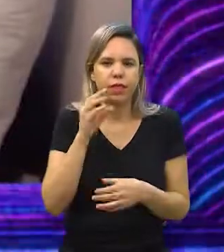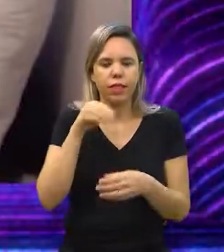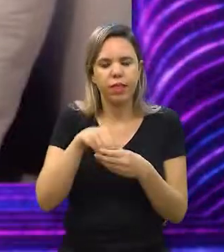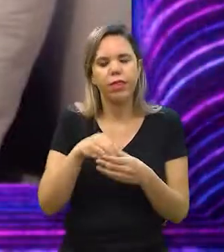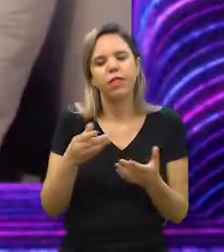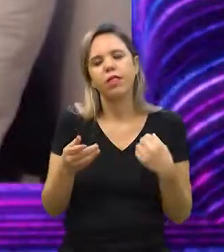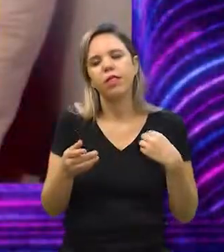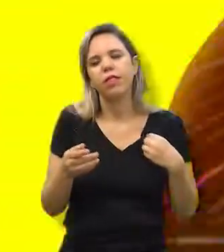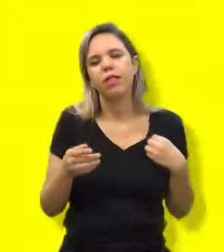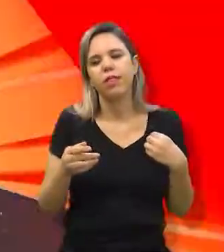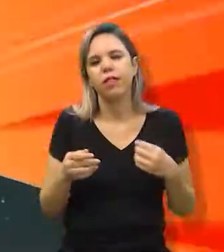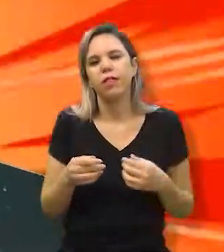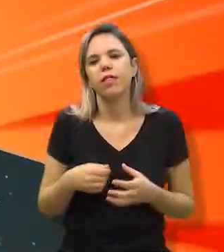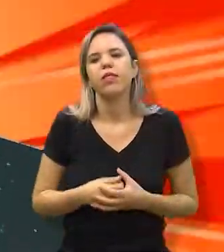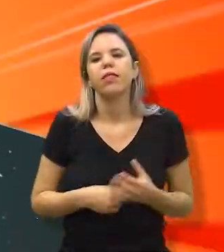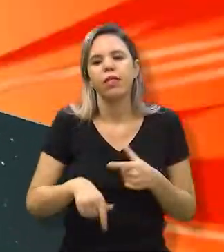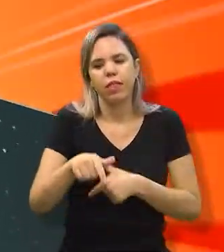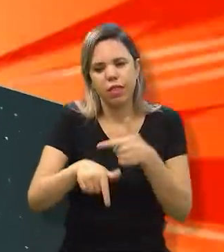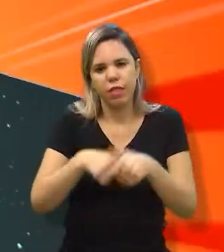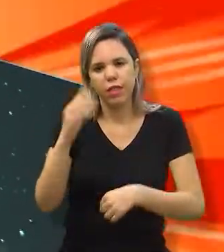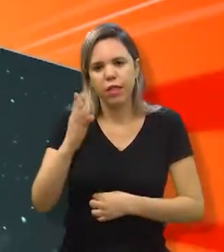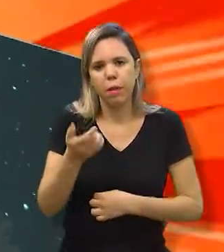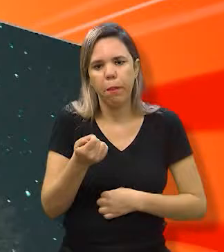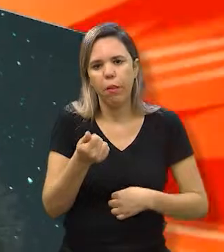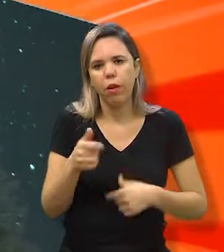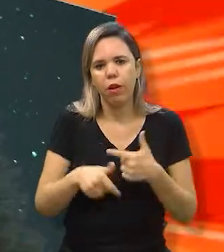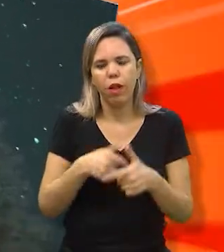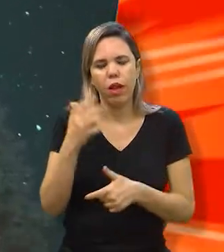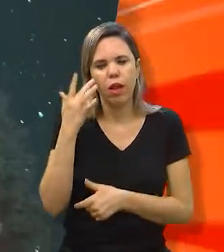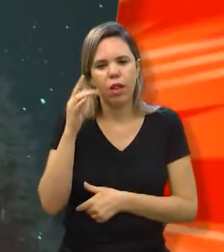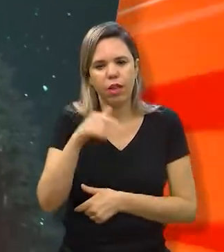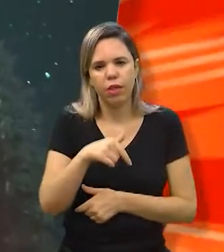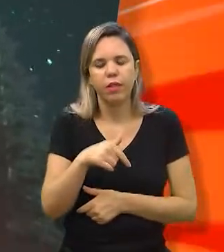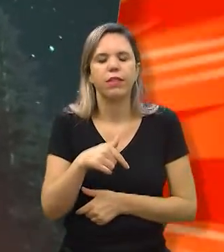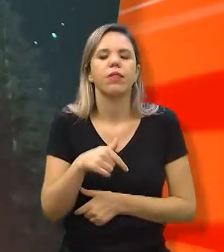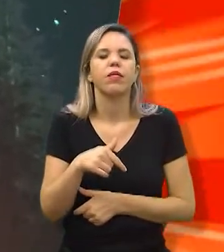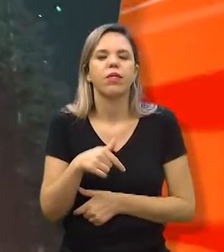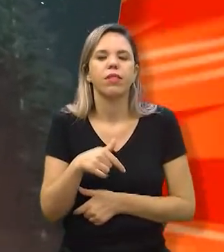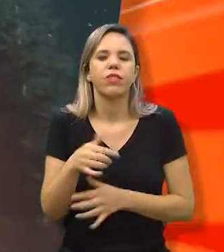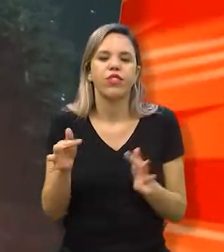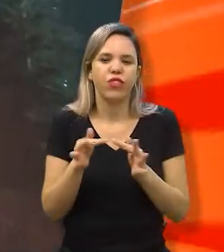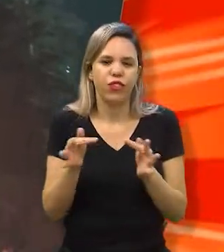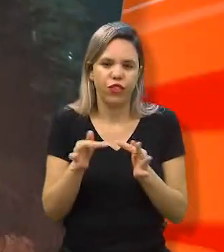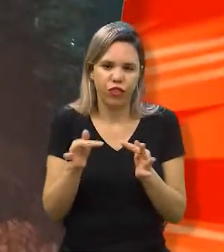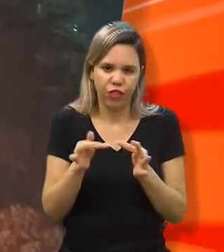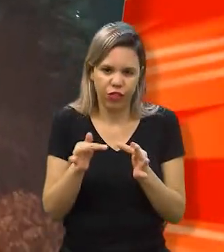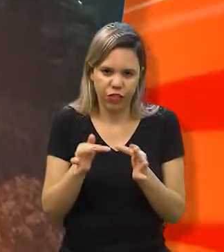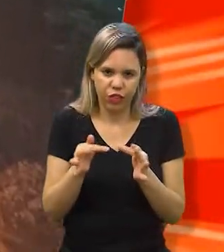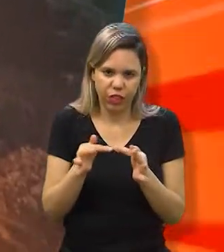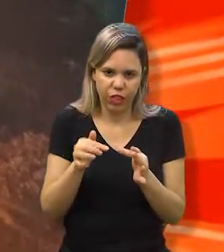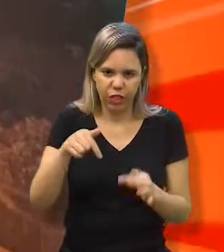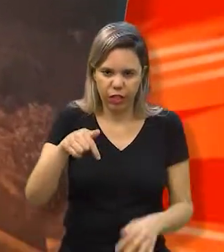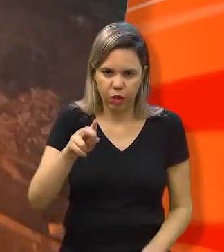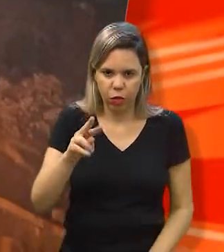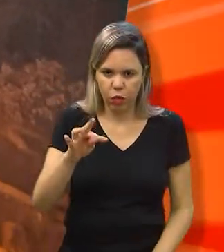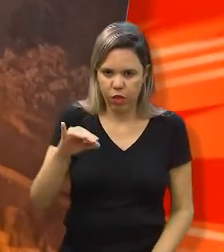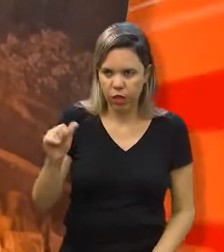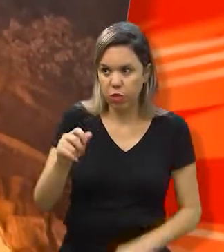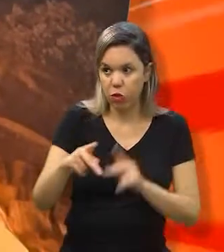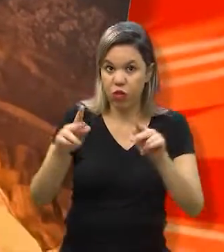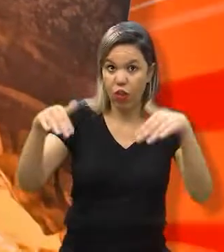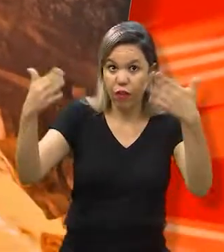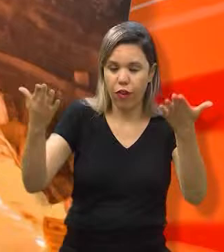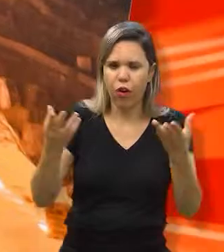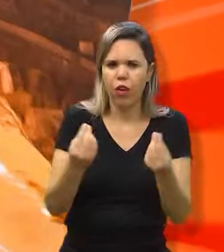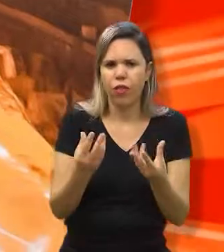ficção científica que estava sendo um pouco trabalhada aqui no Brasil, e eu achei essa da física quântica dos multiversos. Lá fora tá todo